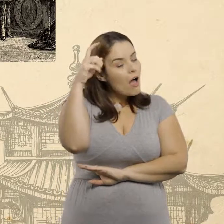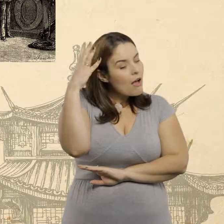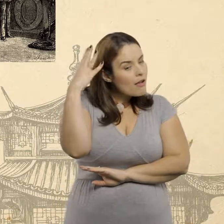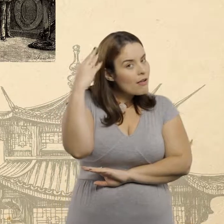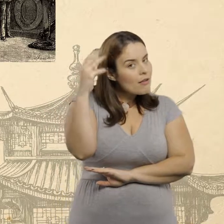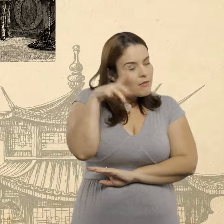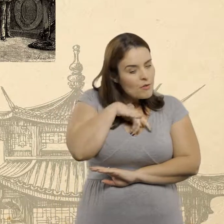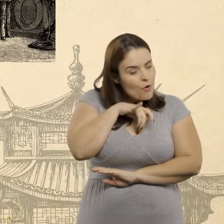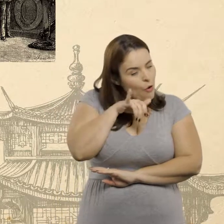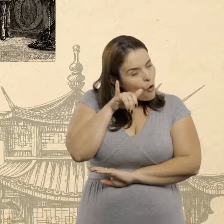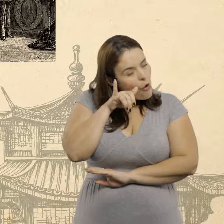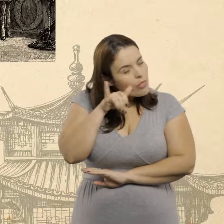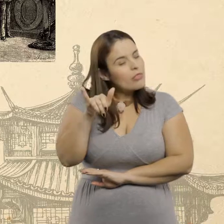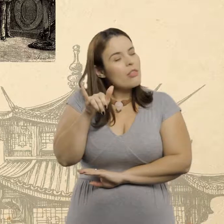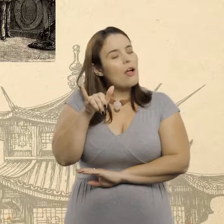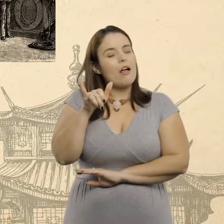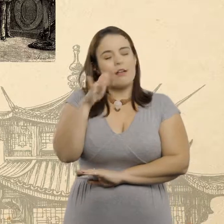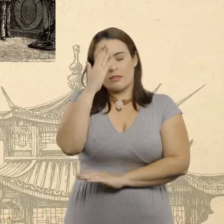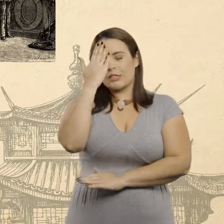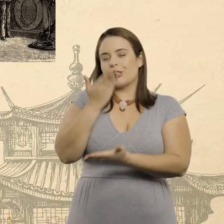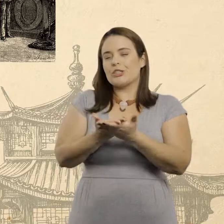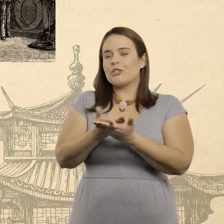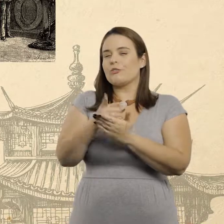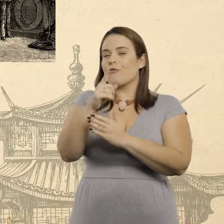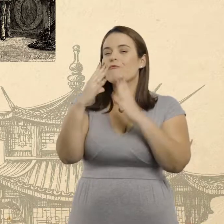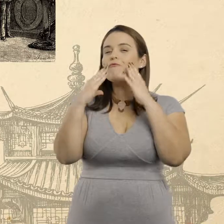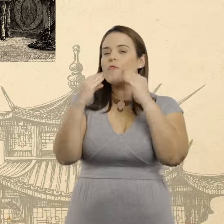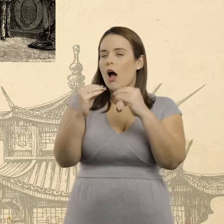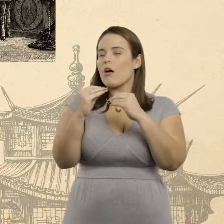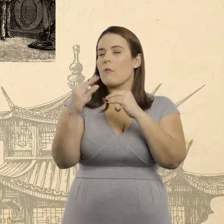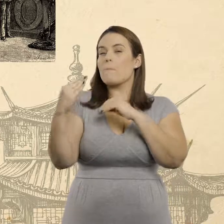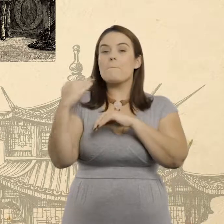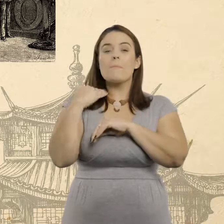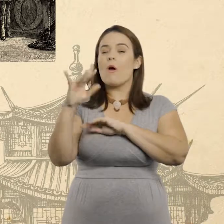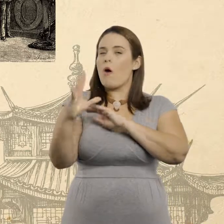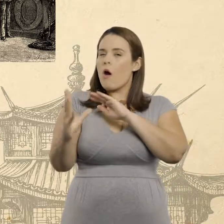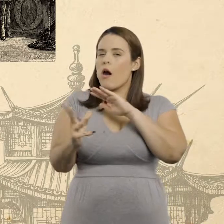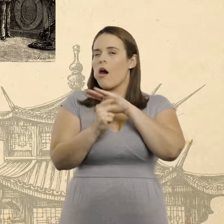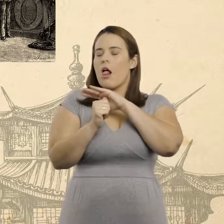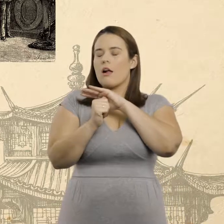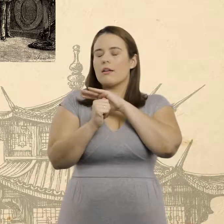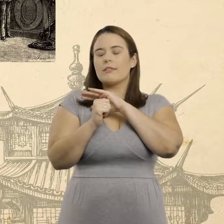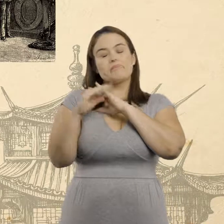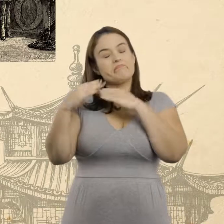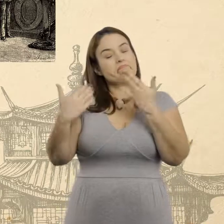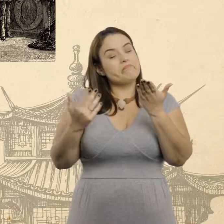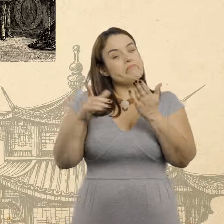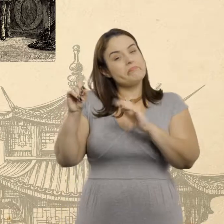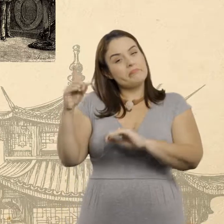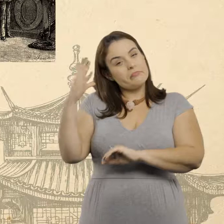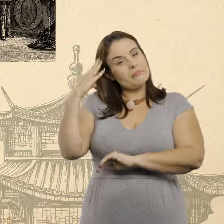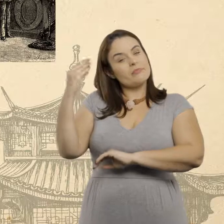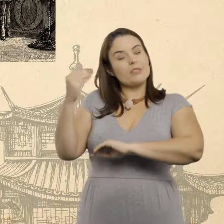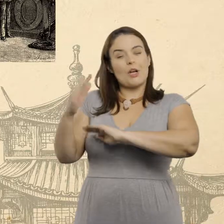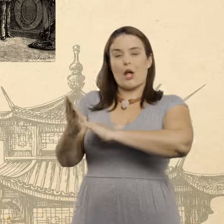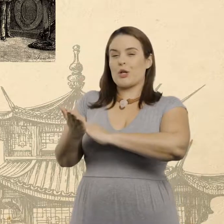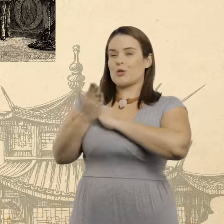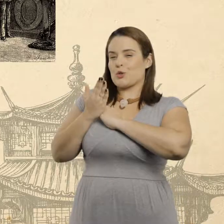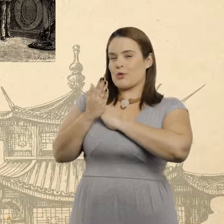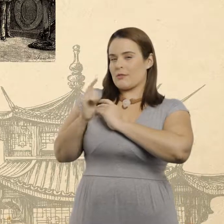para Passepartout que acreditava que o Sr. Fogg era o ladrão do banco. Assim, Passepartout poderia